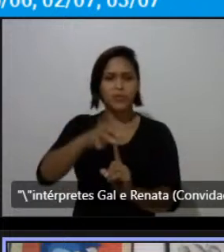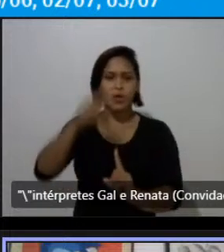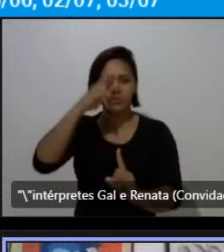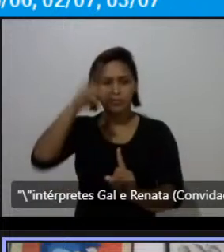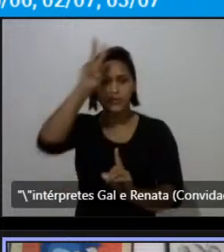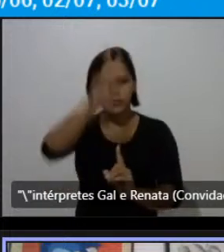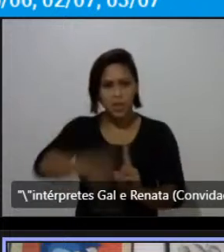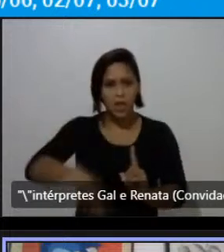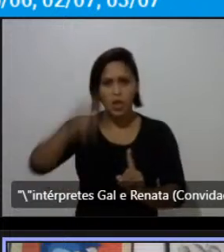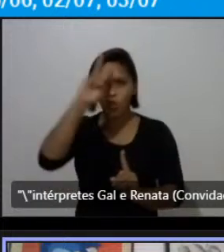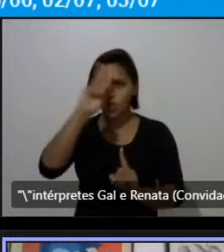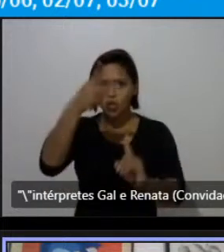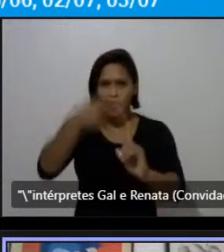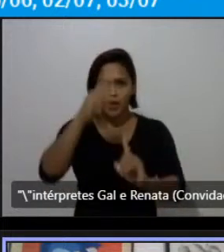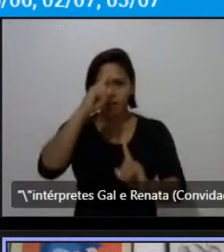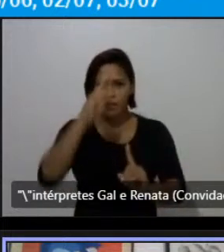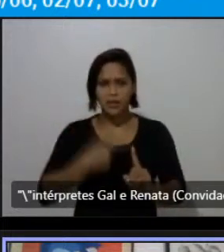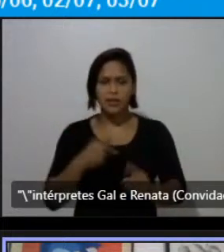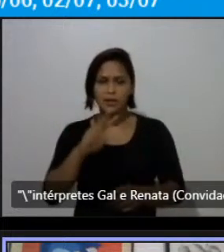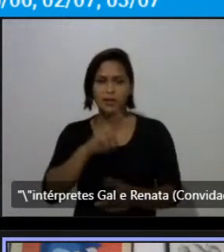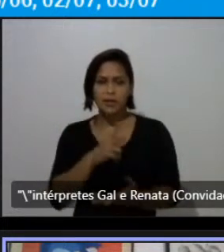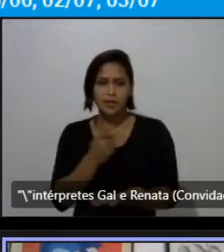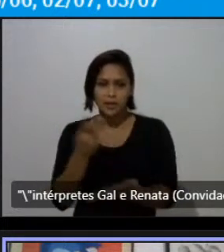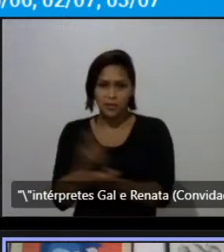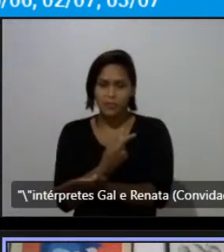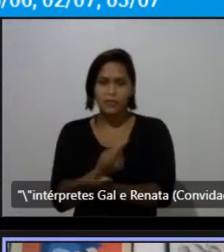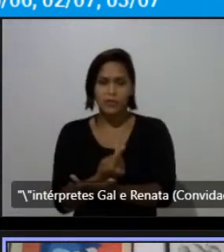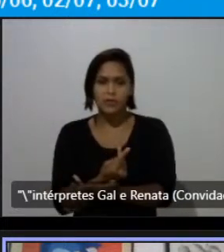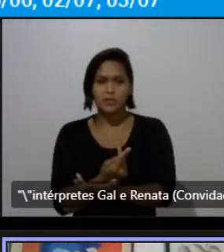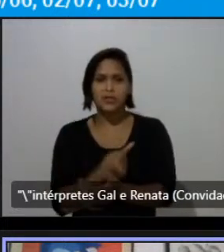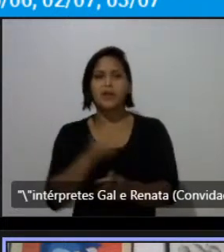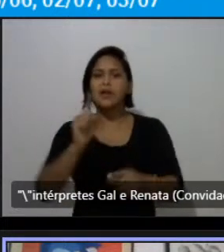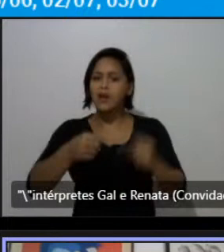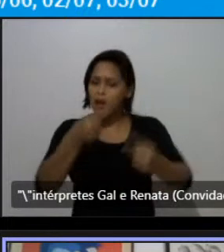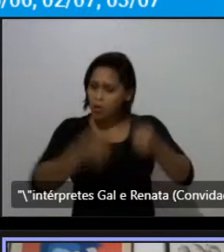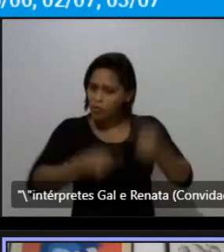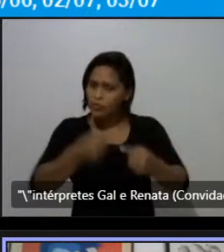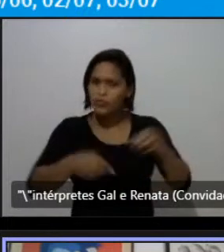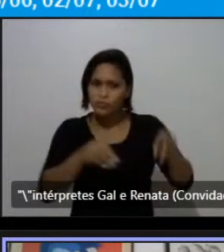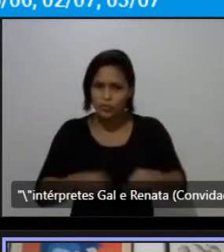sua ideologia e a sua ação. É um espaço de disputa e de